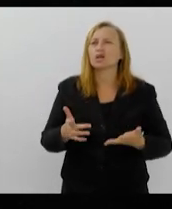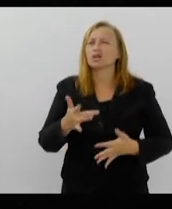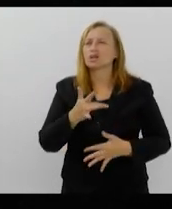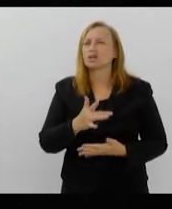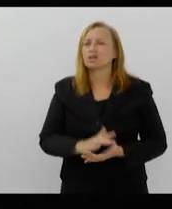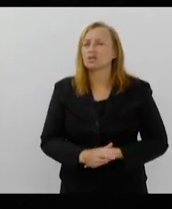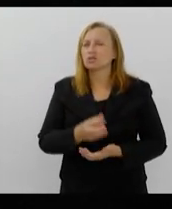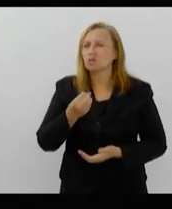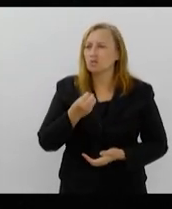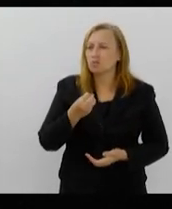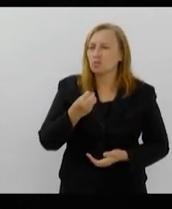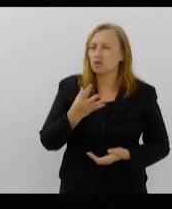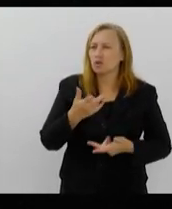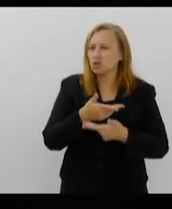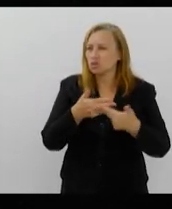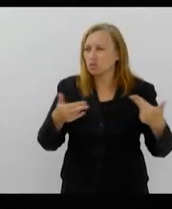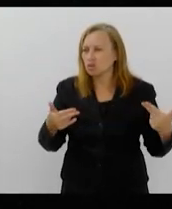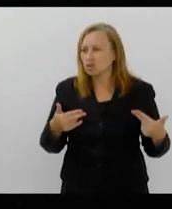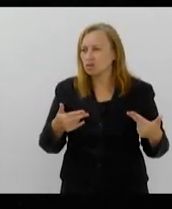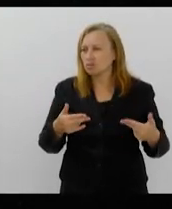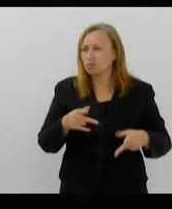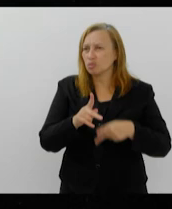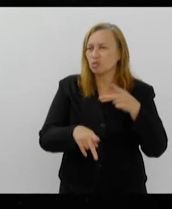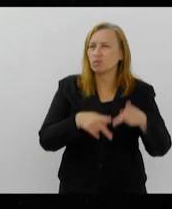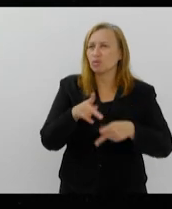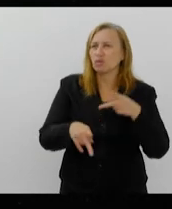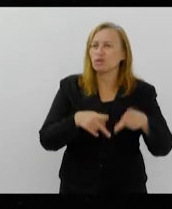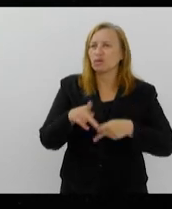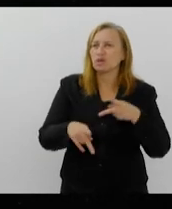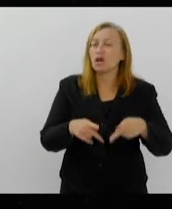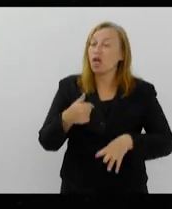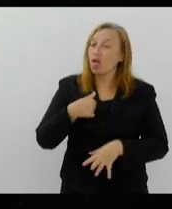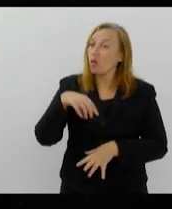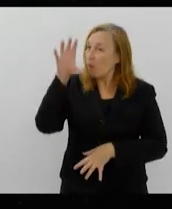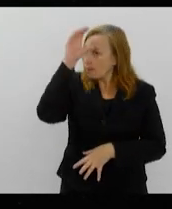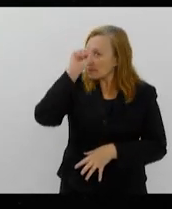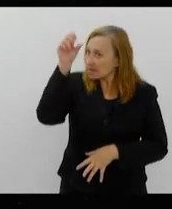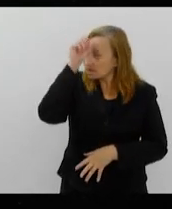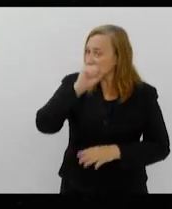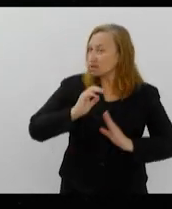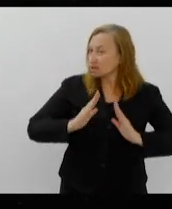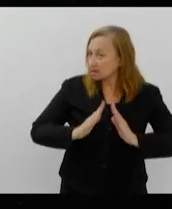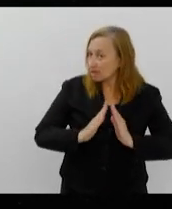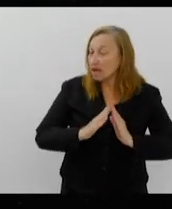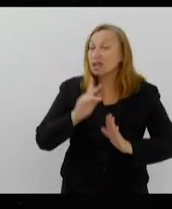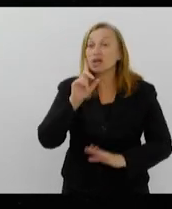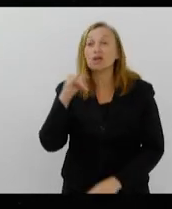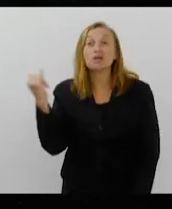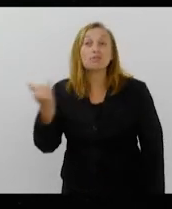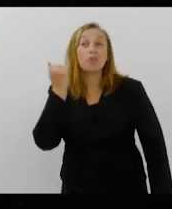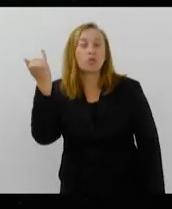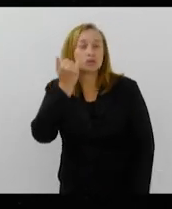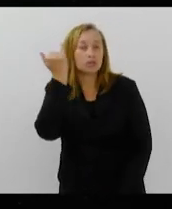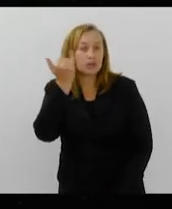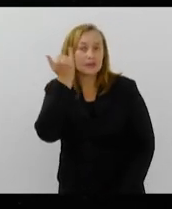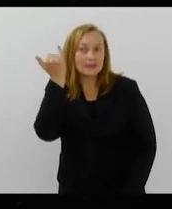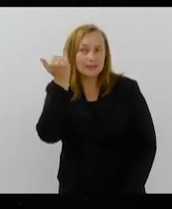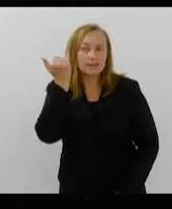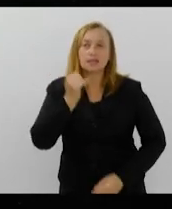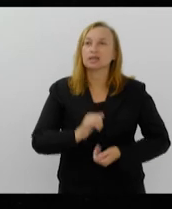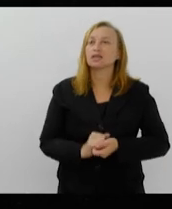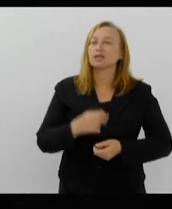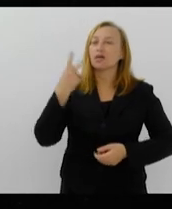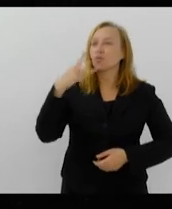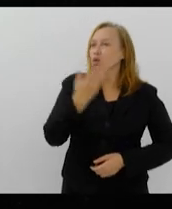social, elas têm um fundamento. E eu aprendi nessa casa que a importância da